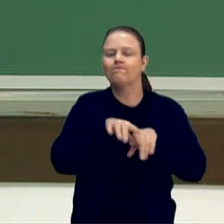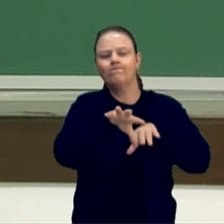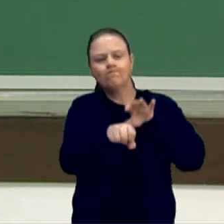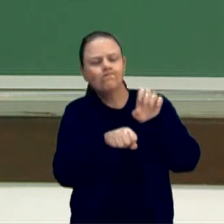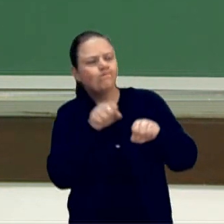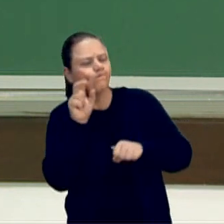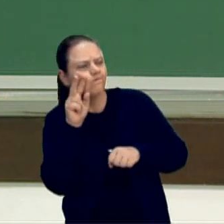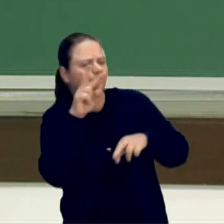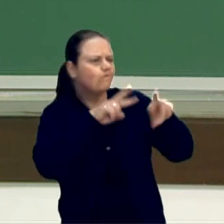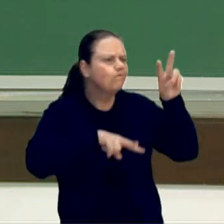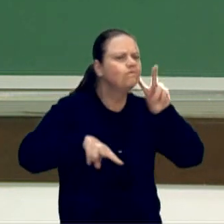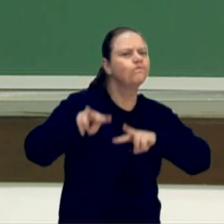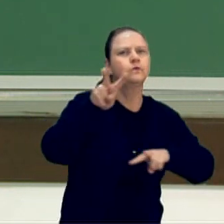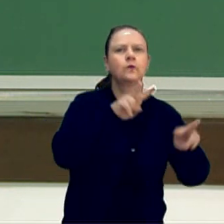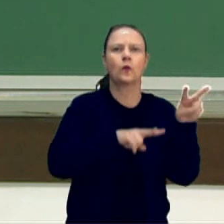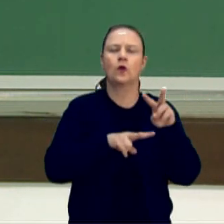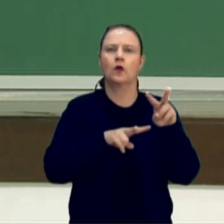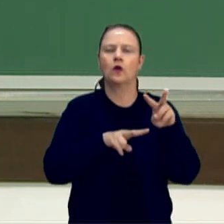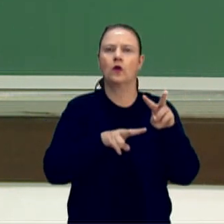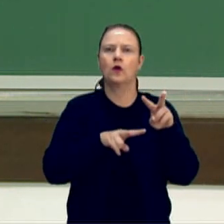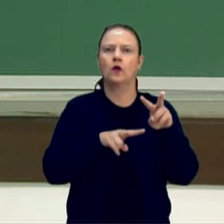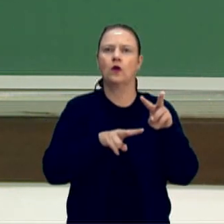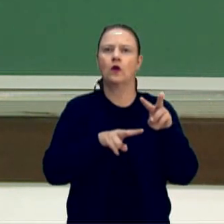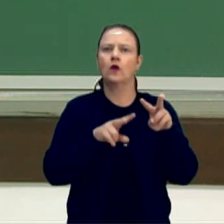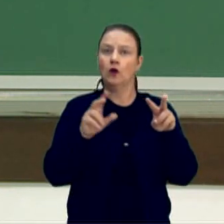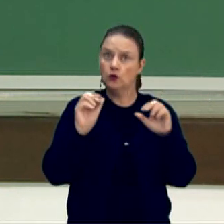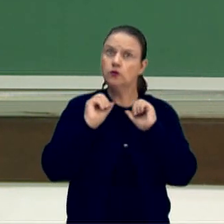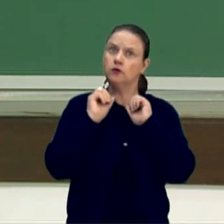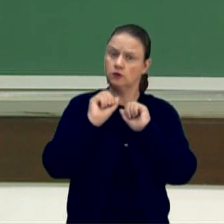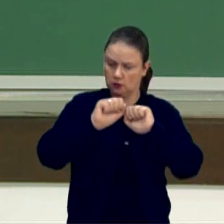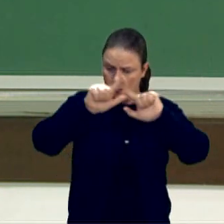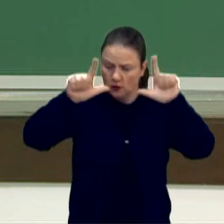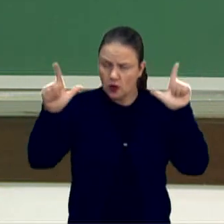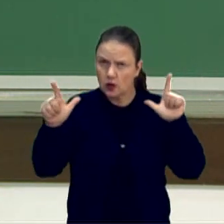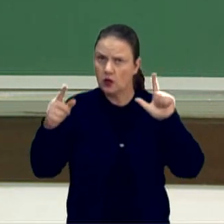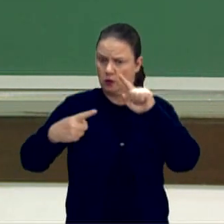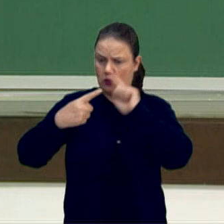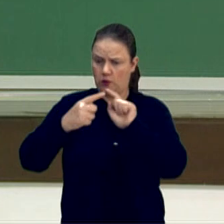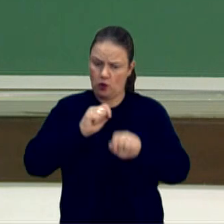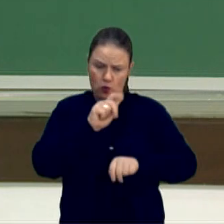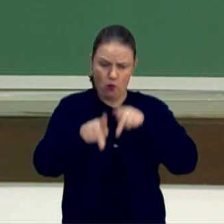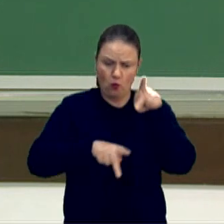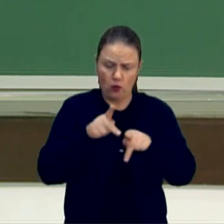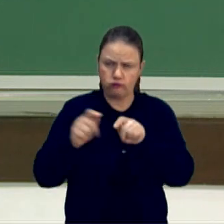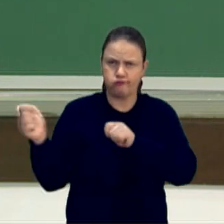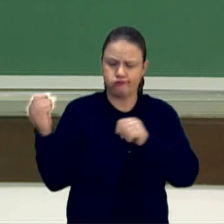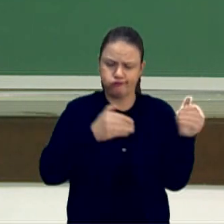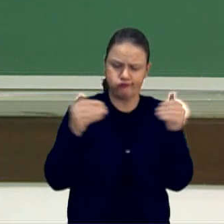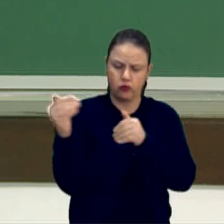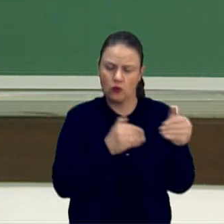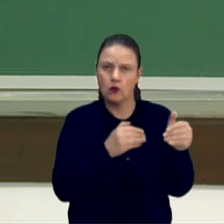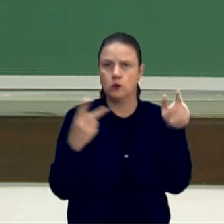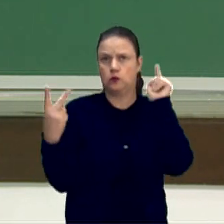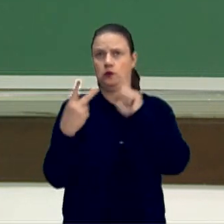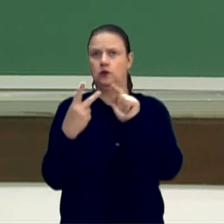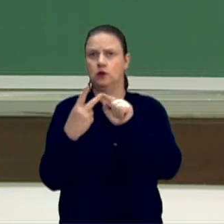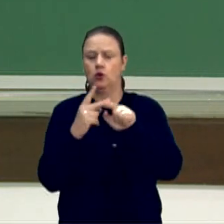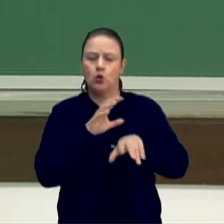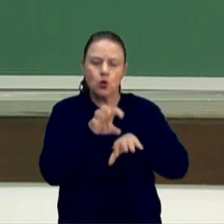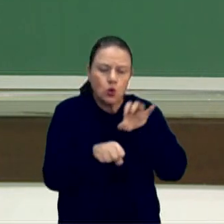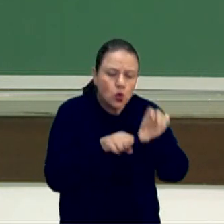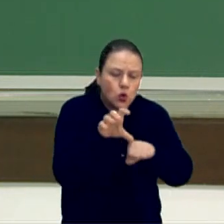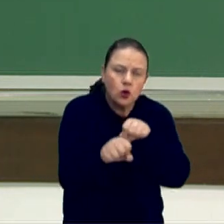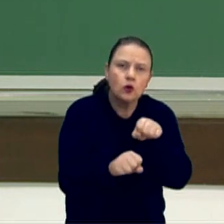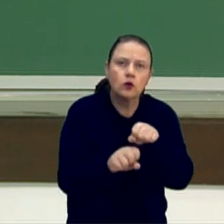explorar aquela região. Mas espera aí, povoamento explora? Claro, ele vai explorar o que é a terra, o solo. Não é exploração